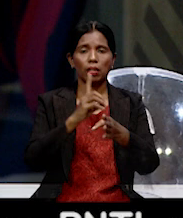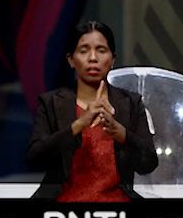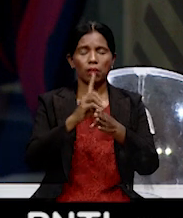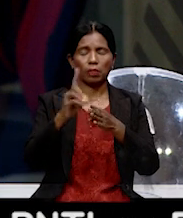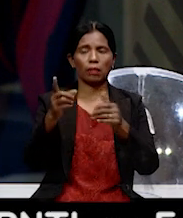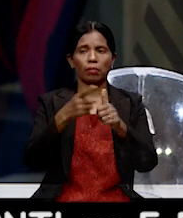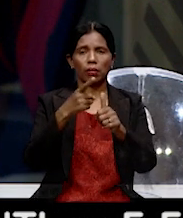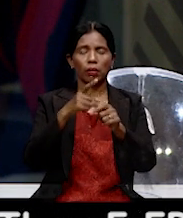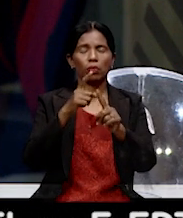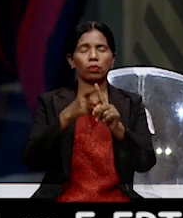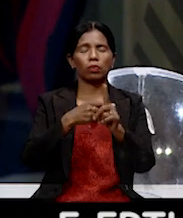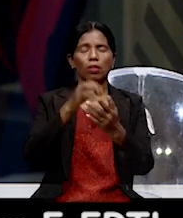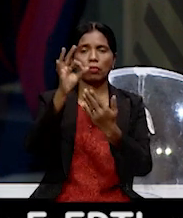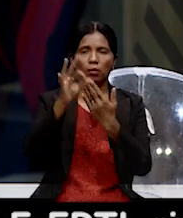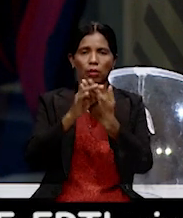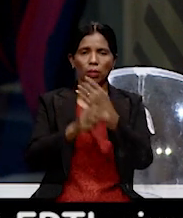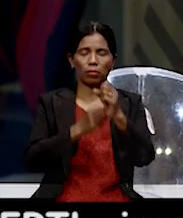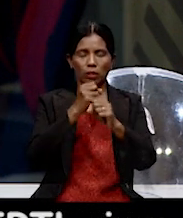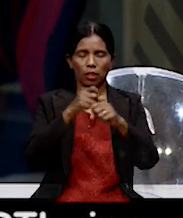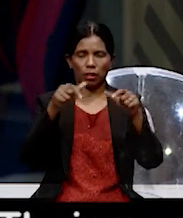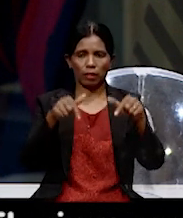fulan Fevereiro tinang ne.